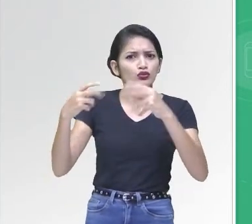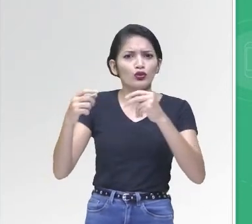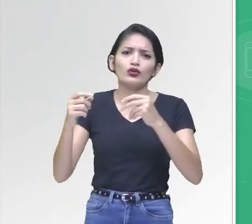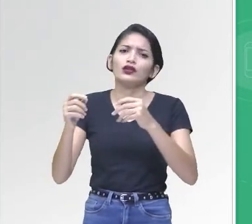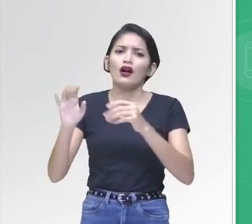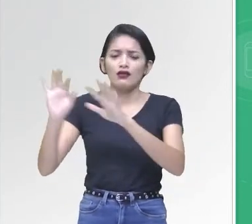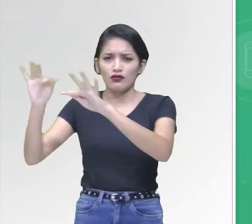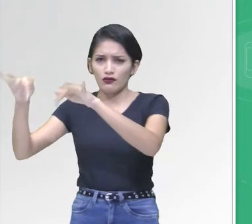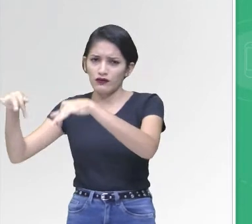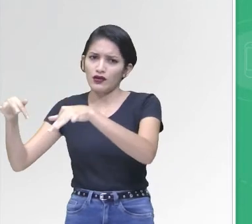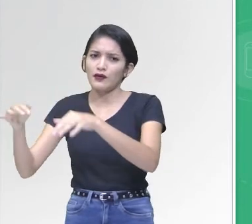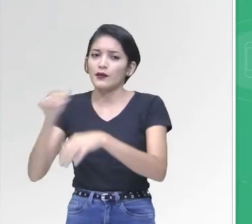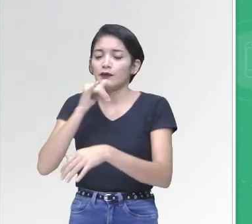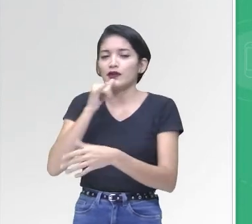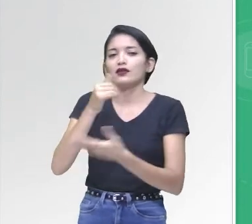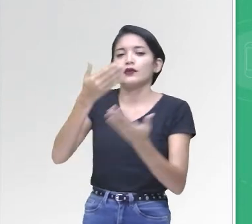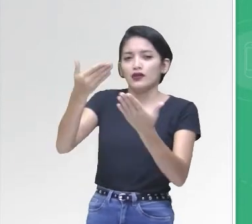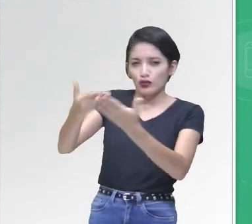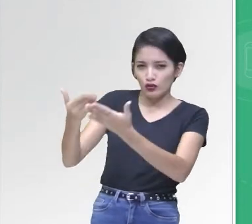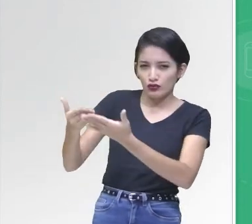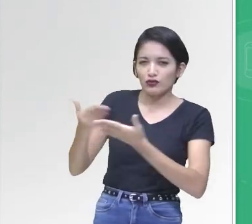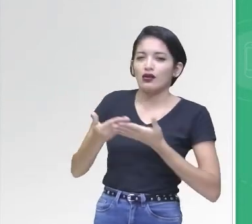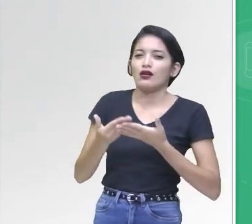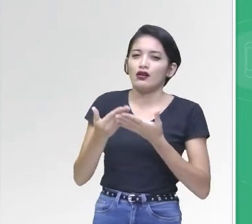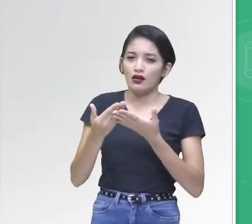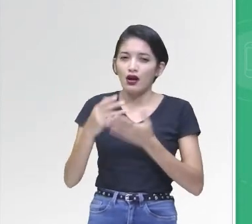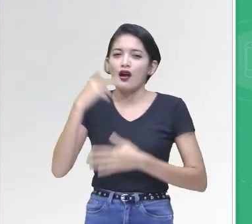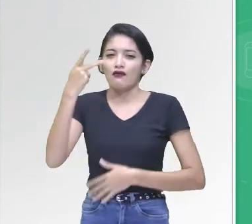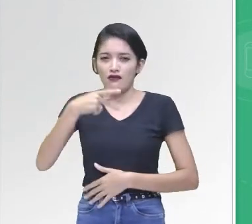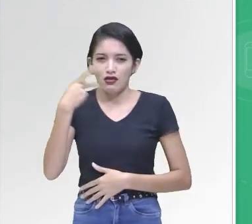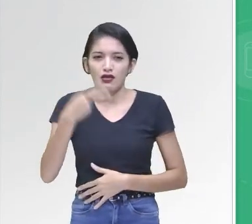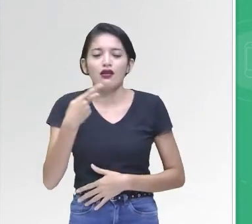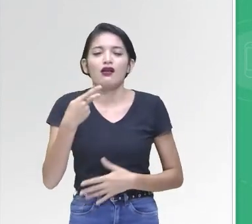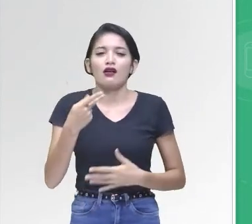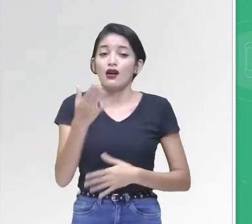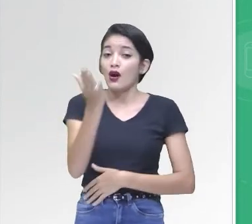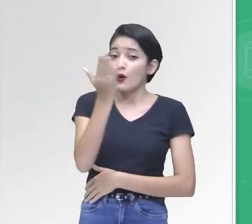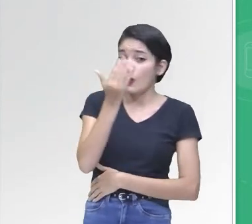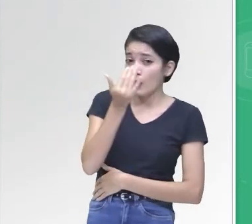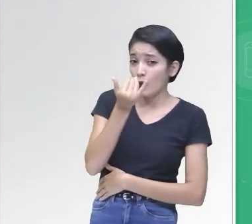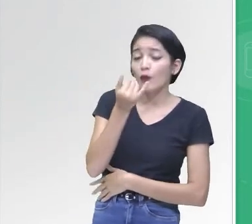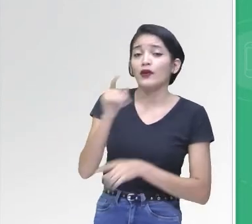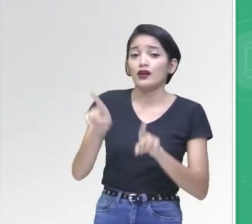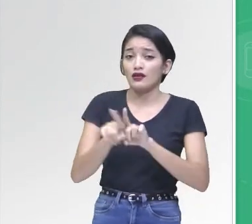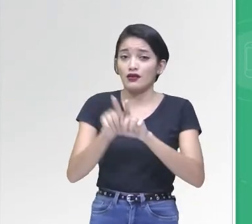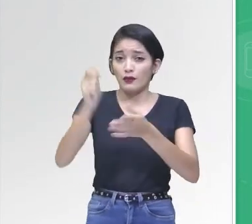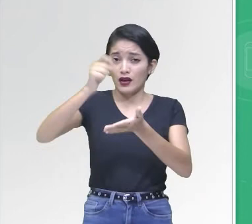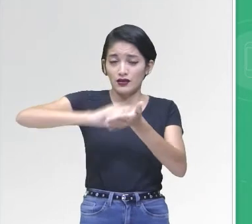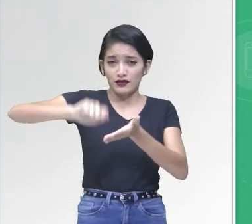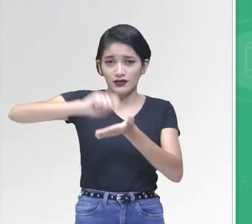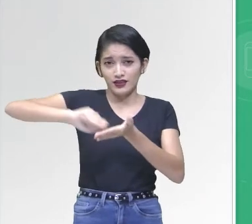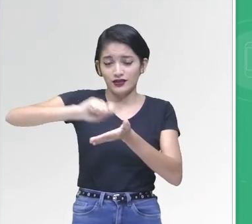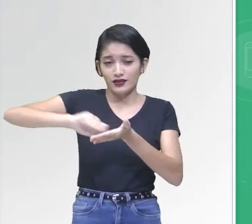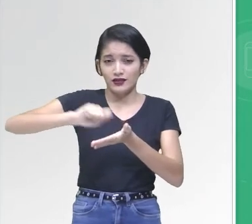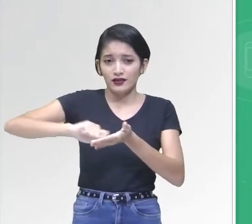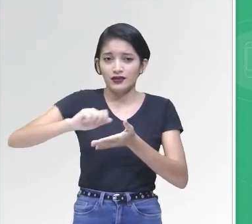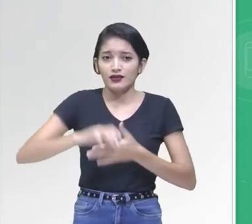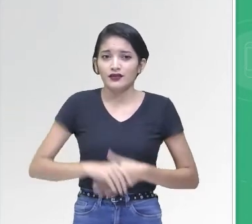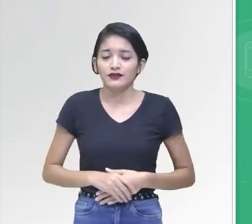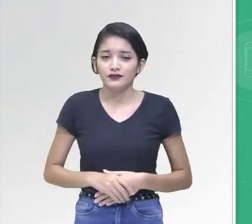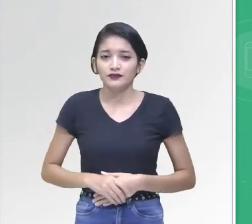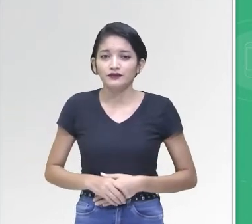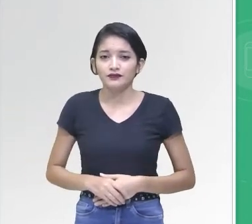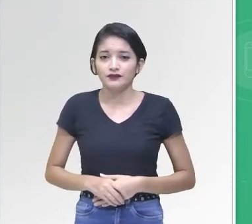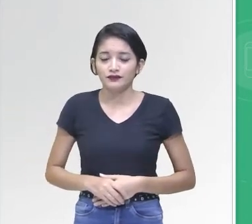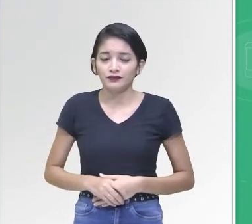da frase. Veja: estudar, hablar, comer, escribir. Deixe-me ver se tem